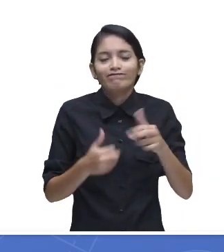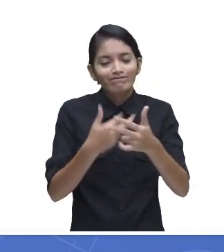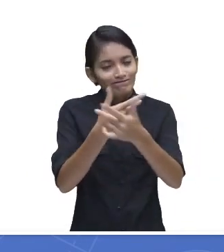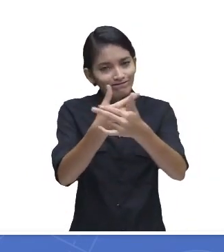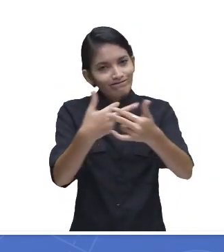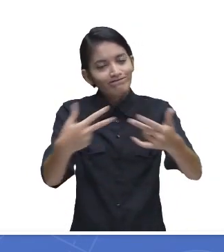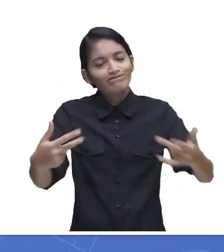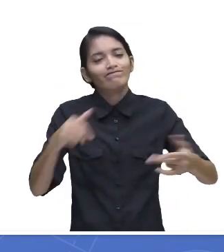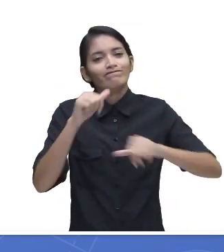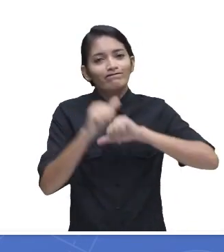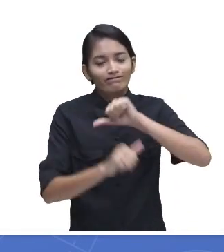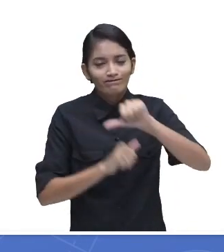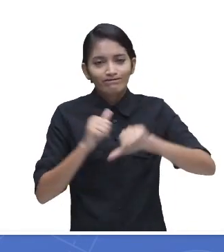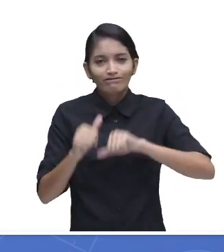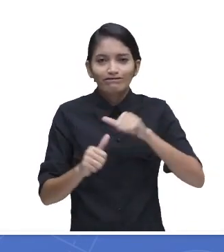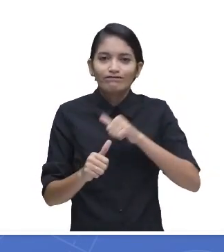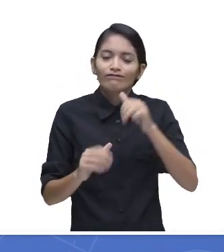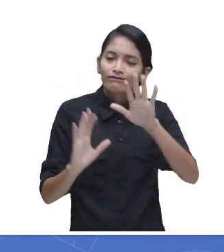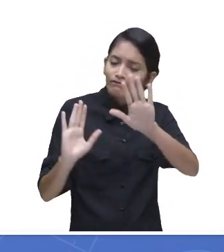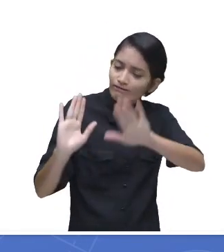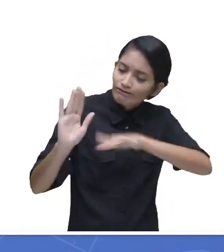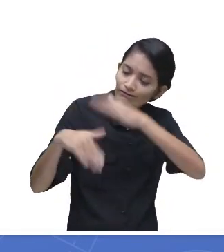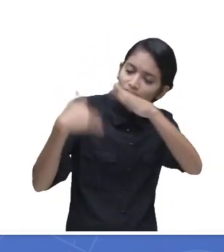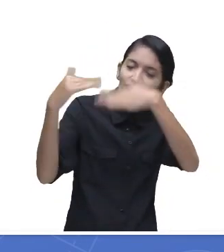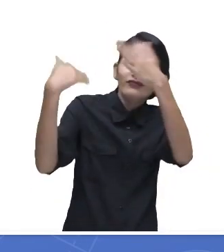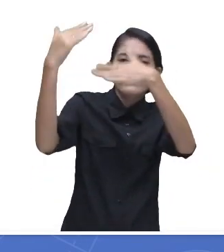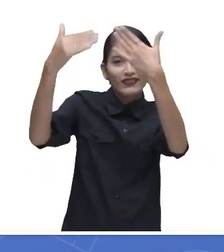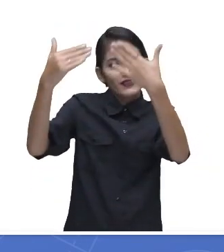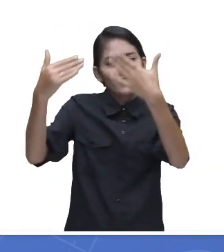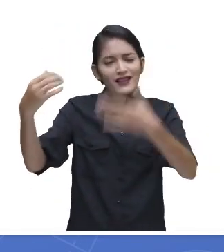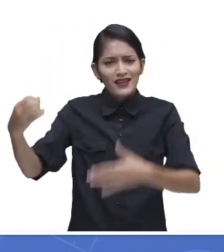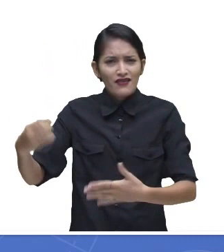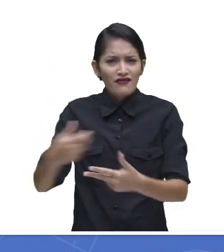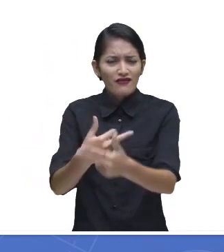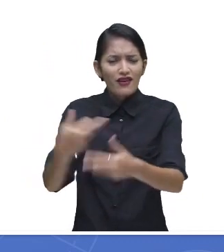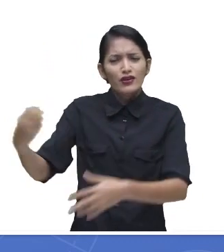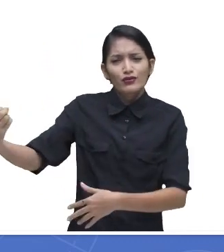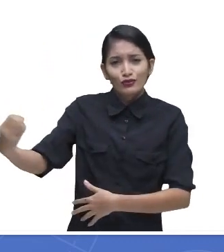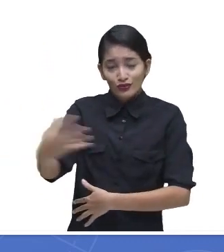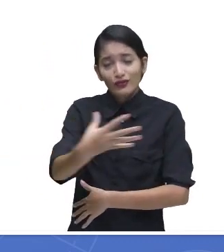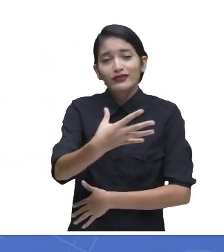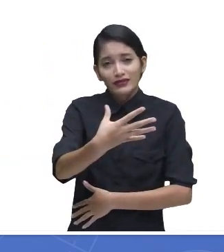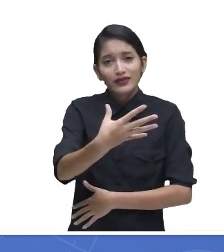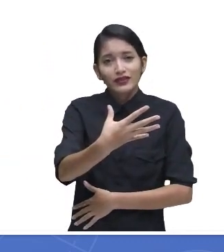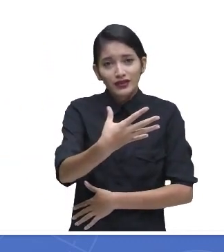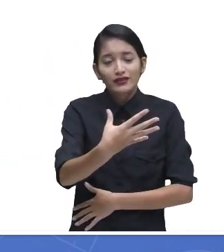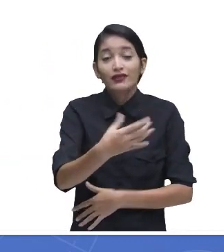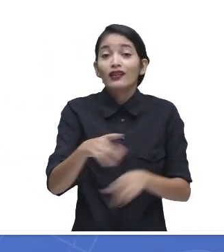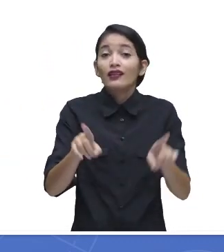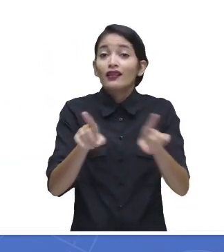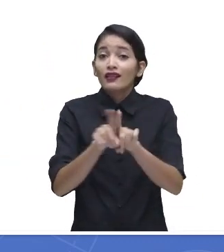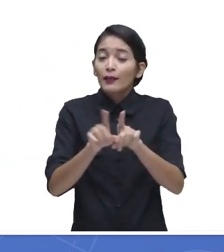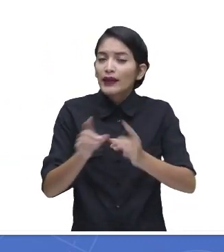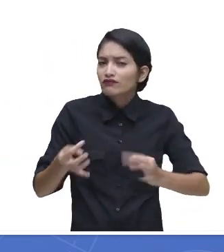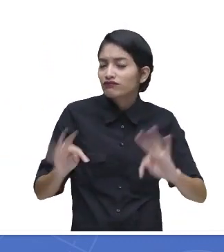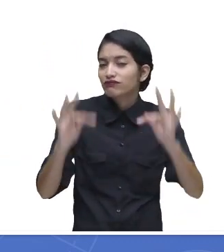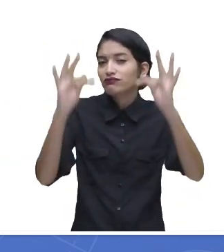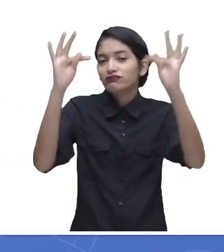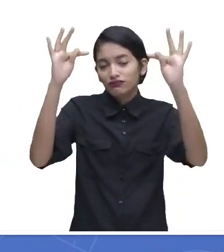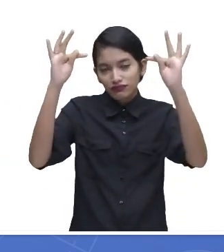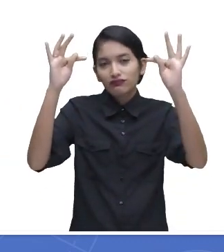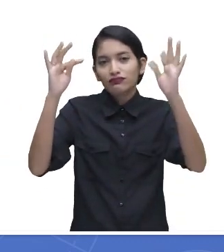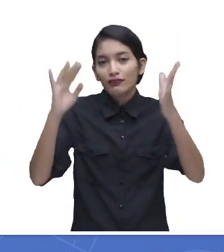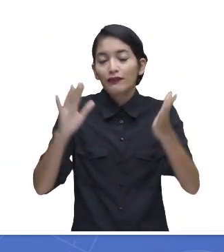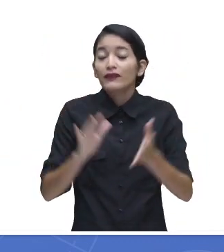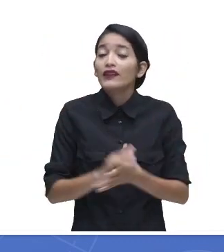transformações, o progresso, a inovação, né? A tecnologia e